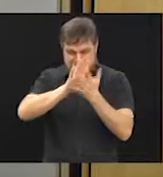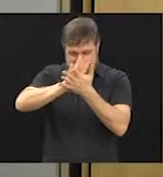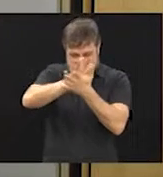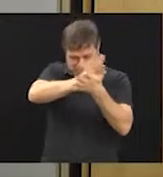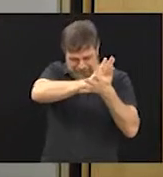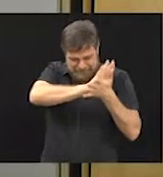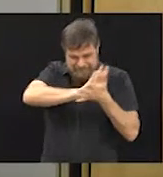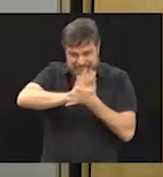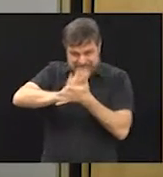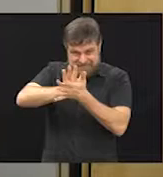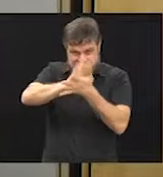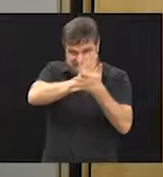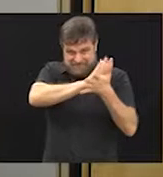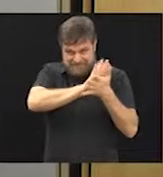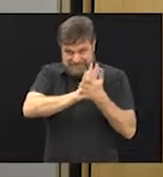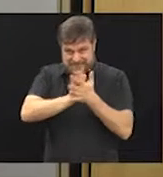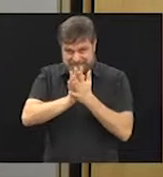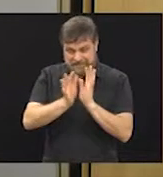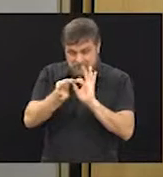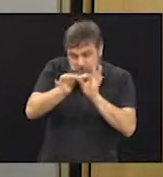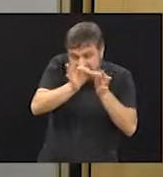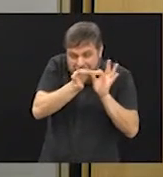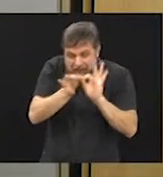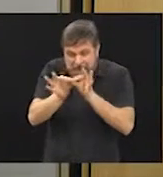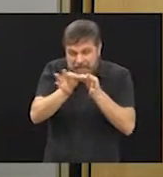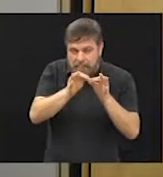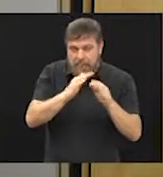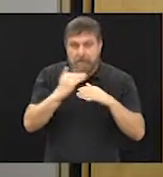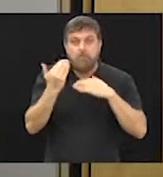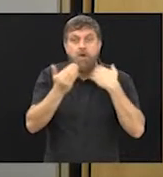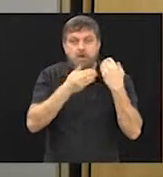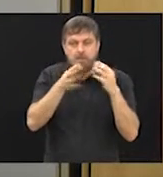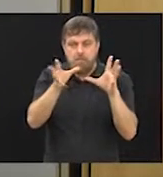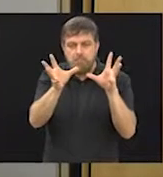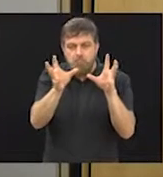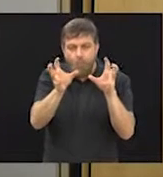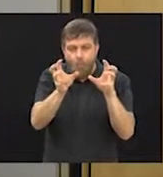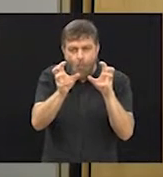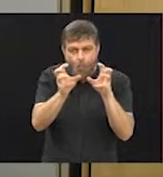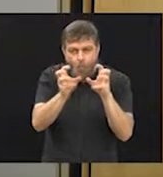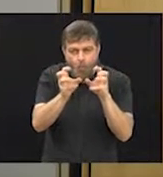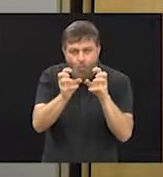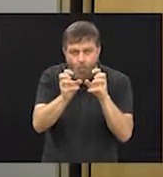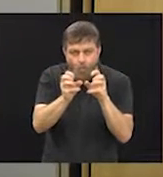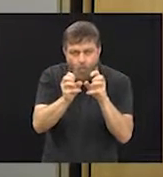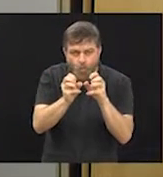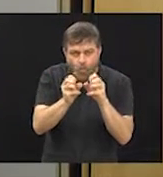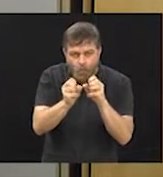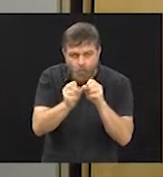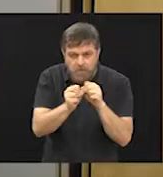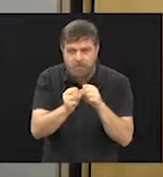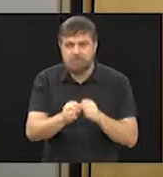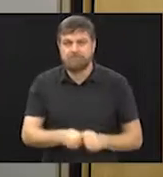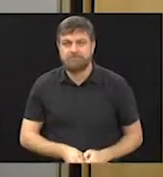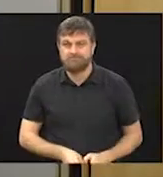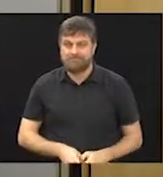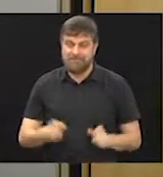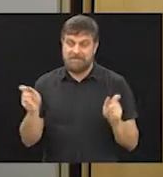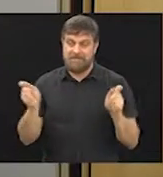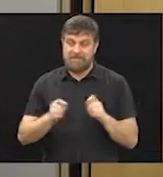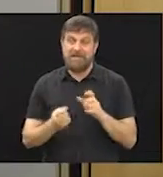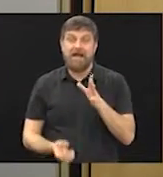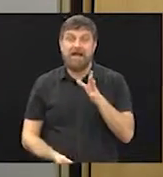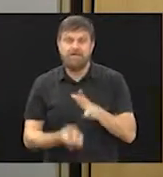agressivo, danoso para a célula cerebral, a célula nervosa. E isso pode levar